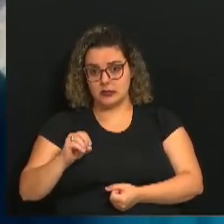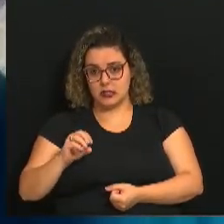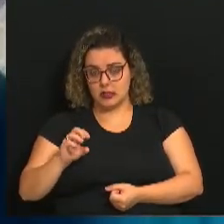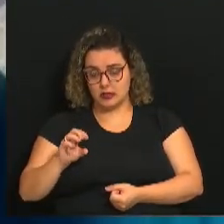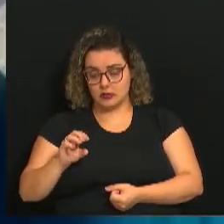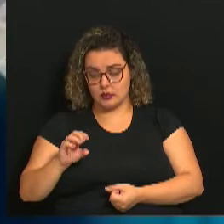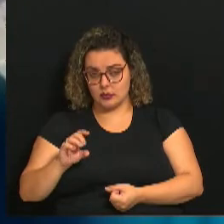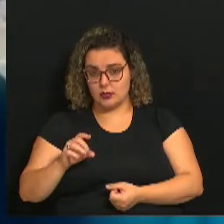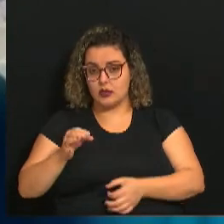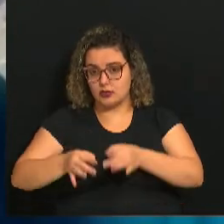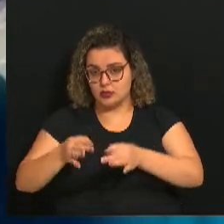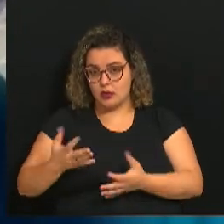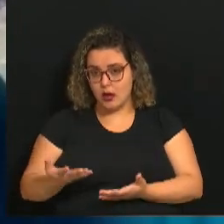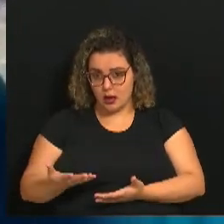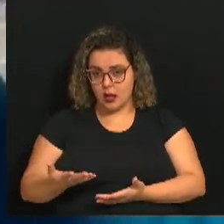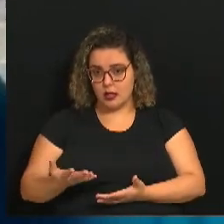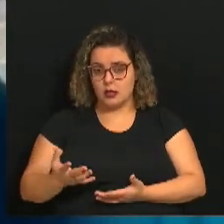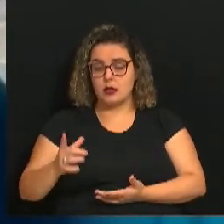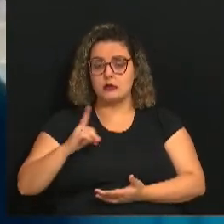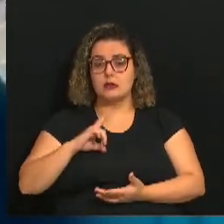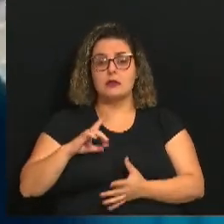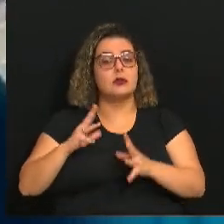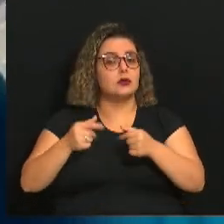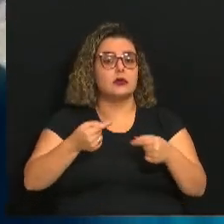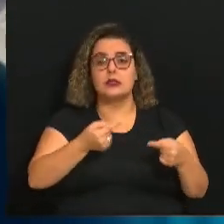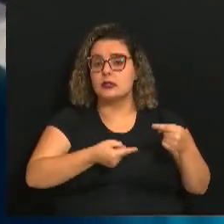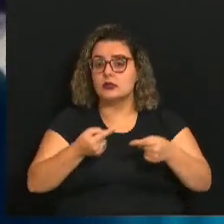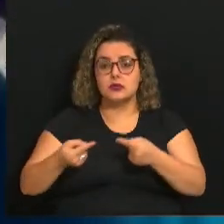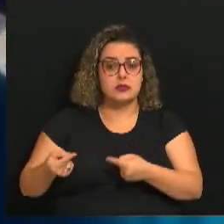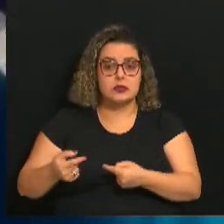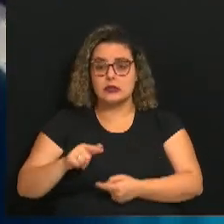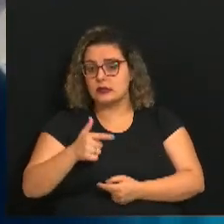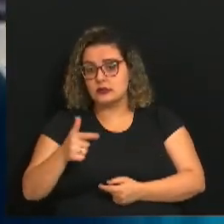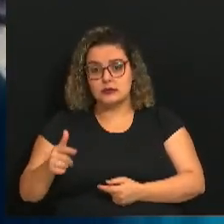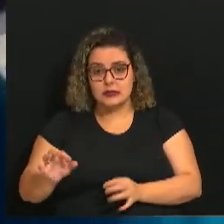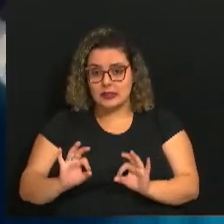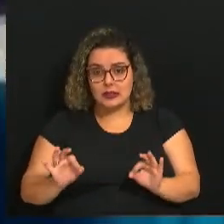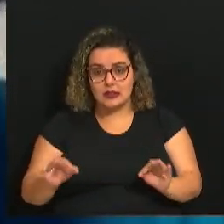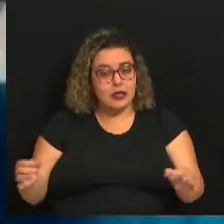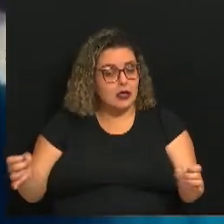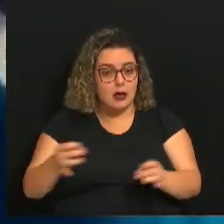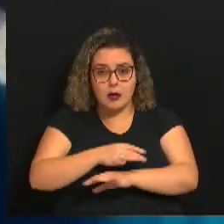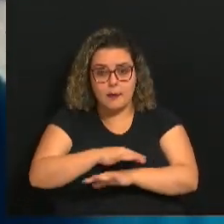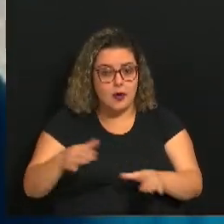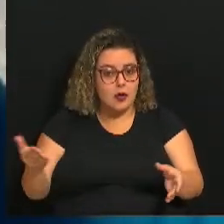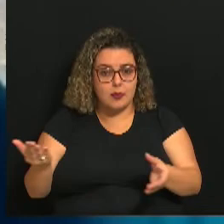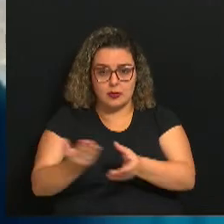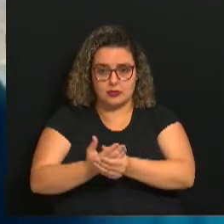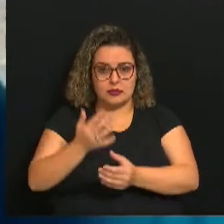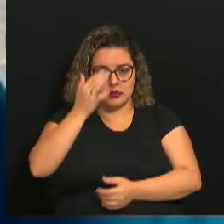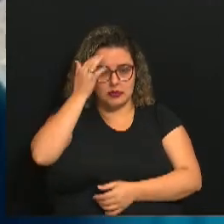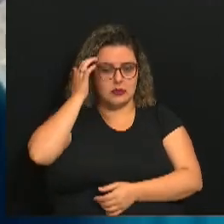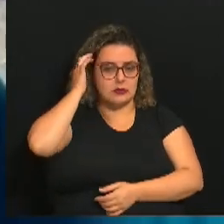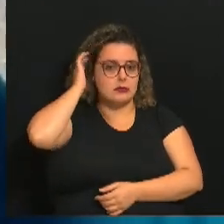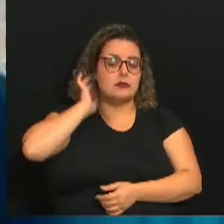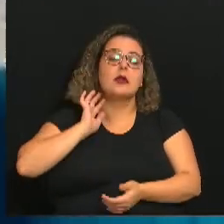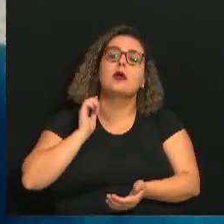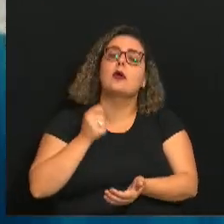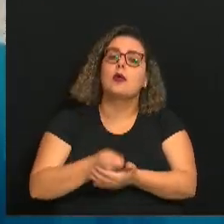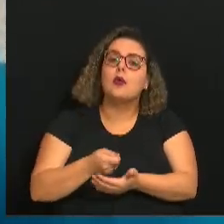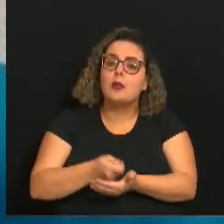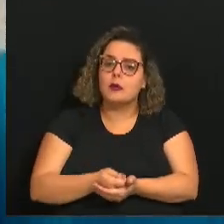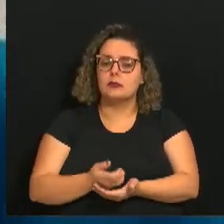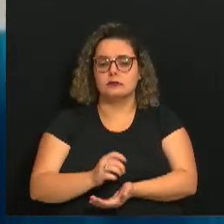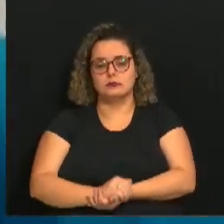teve, né, toda a discussão, que não cabe mais recurso, que já foi finalizado, só está na fase de execução. Então, nós